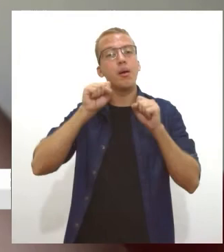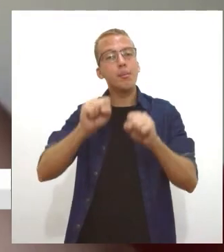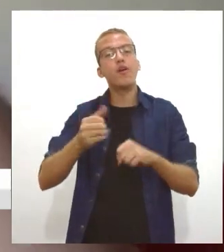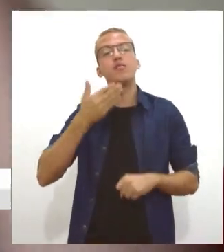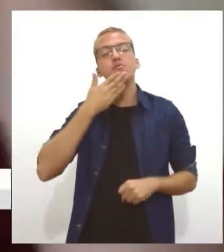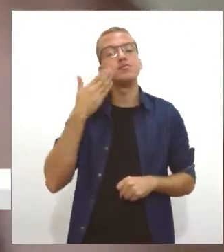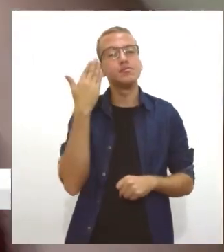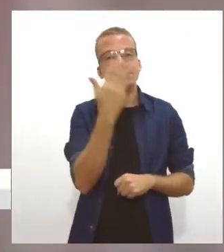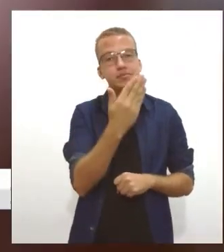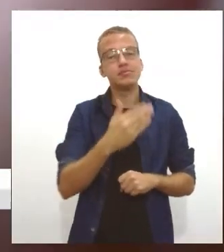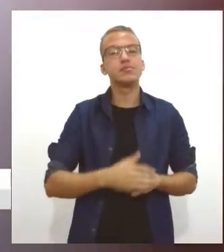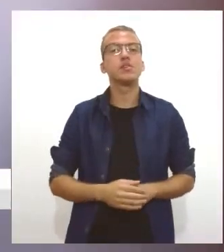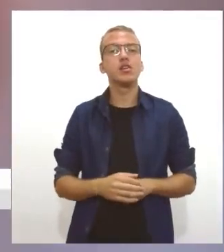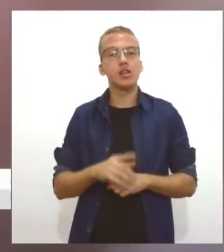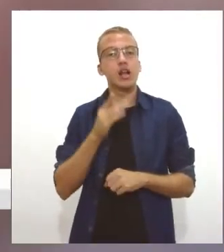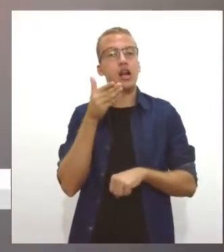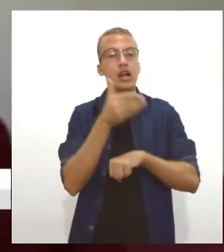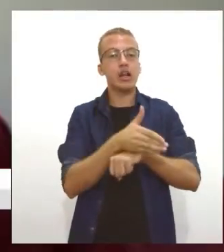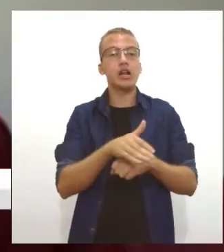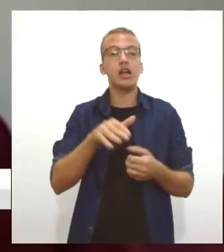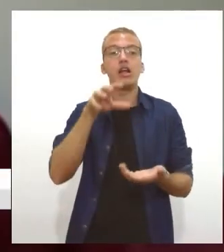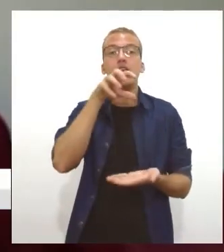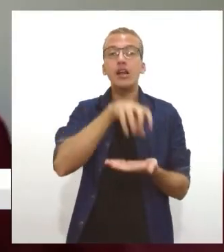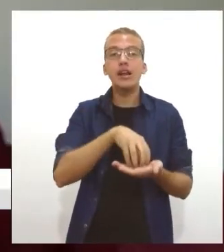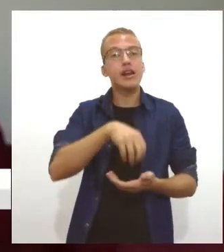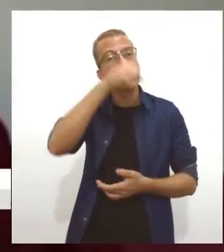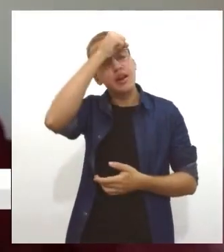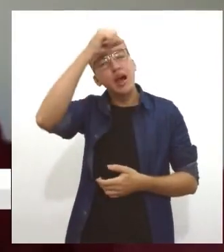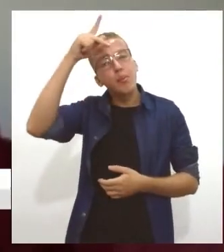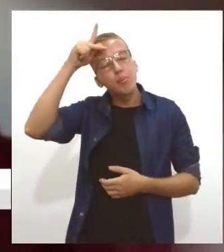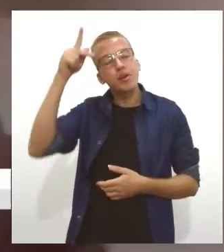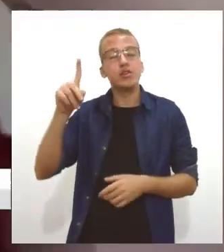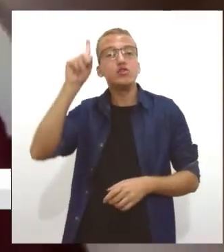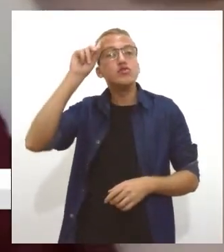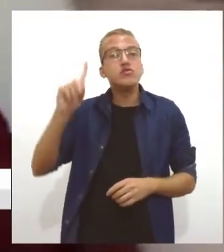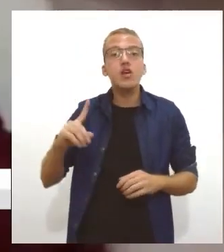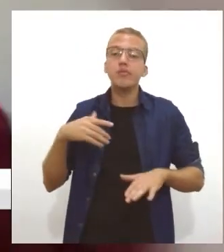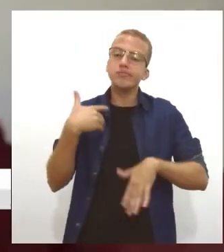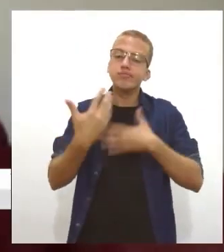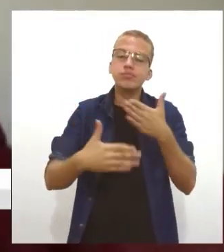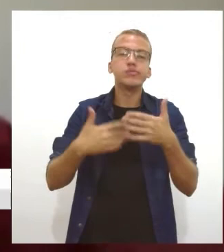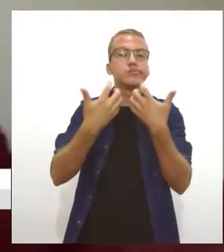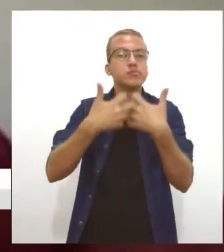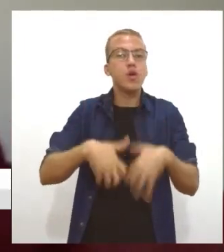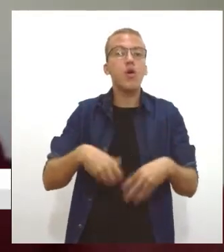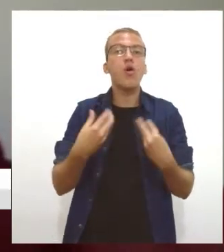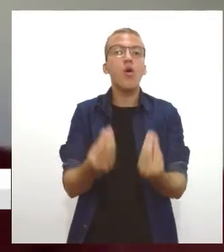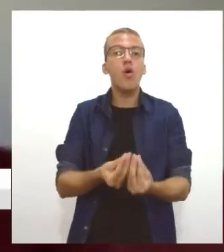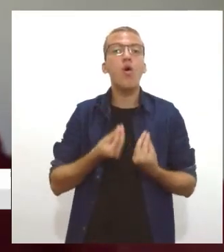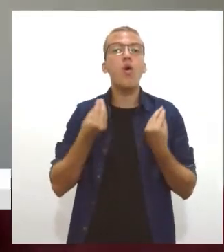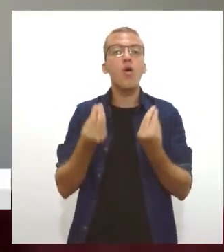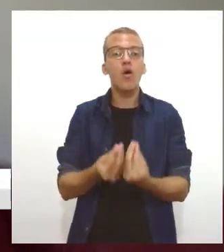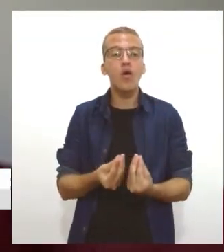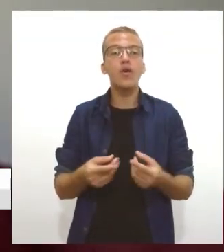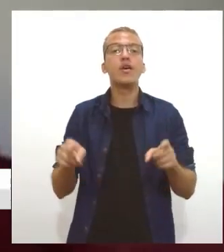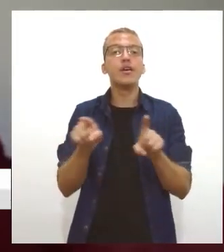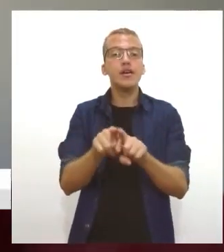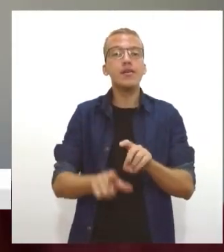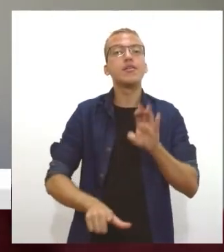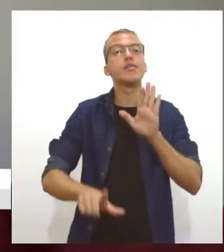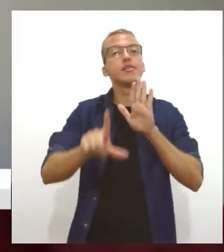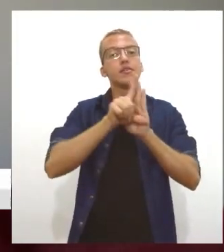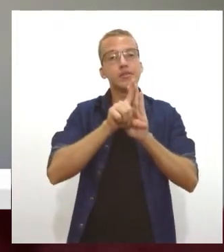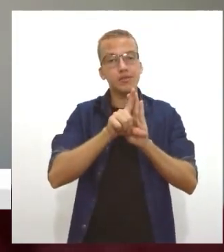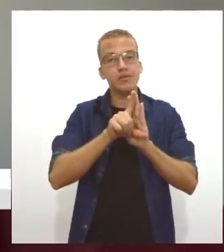né? Junto à prefeitura, eu não sei como é que vai funcionar. E aí, depois também, a replicagem dessa lei, né? De Muribeca, que